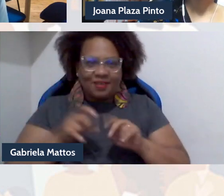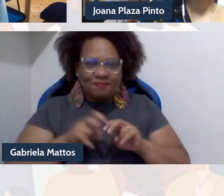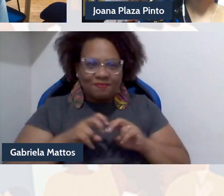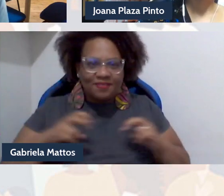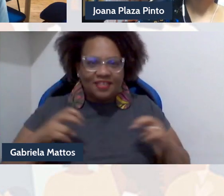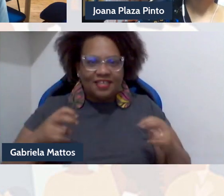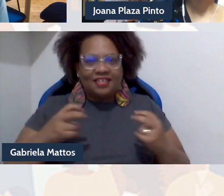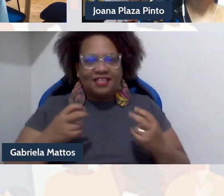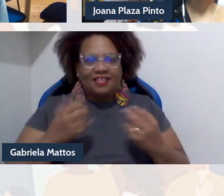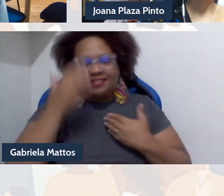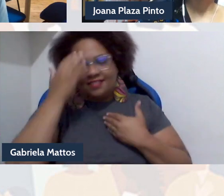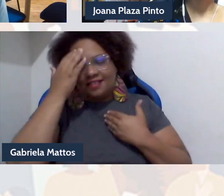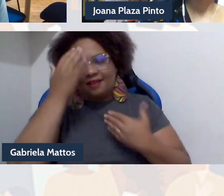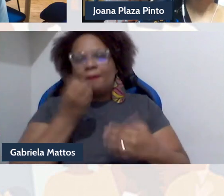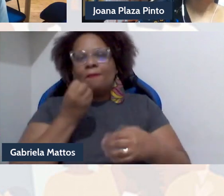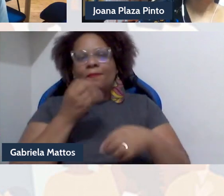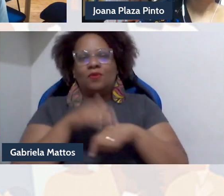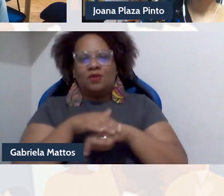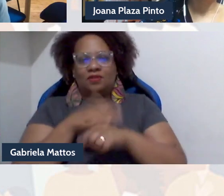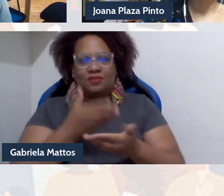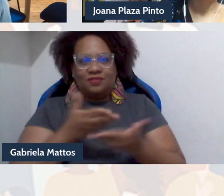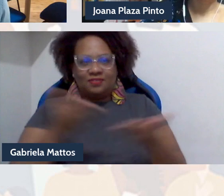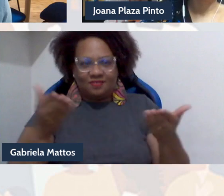uma boa noite para todo mundo.